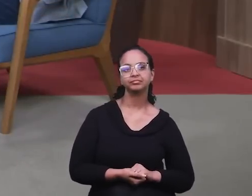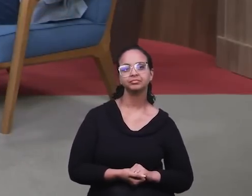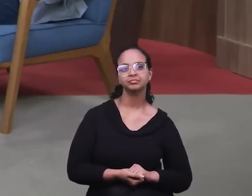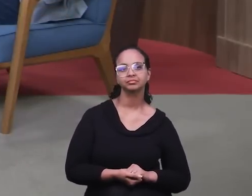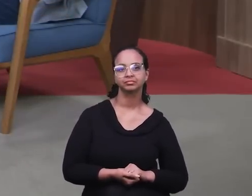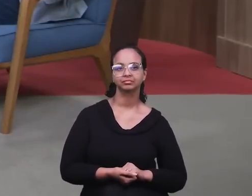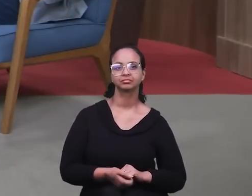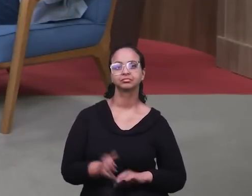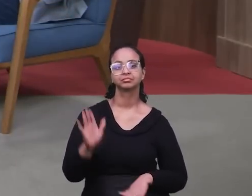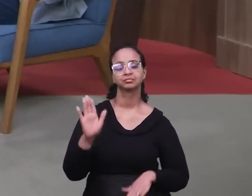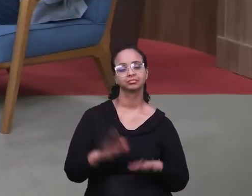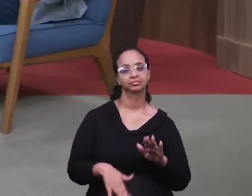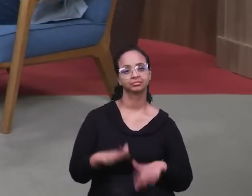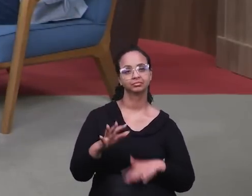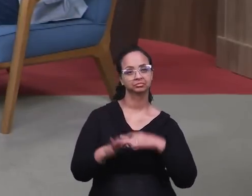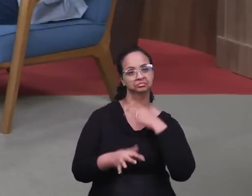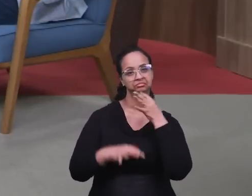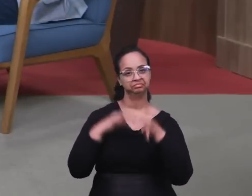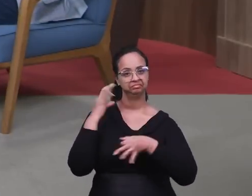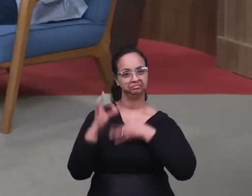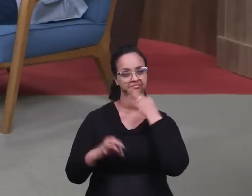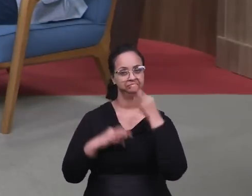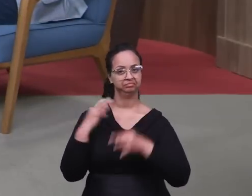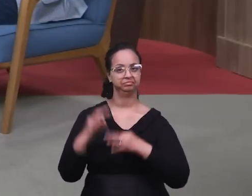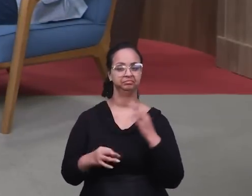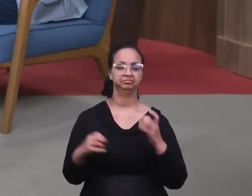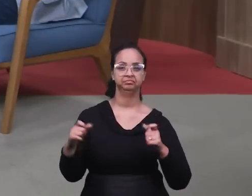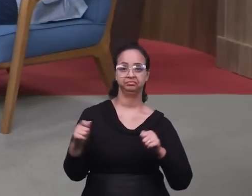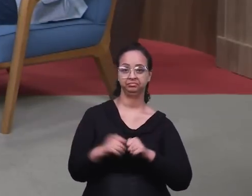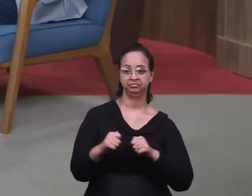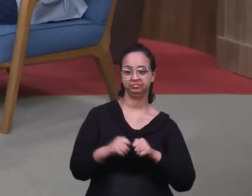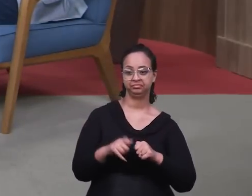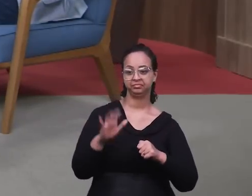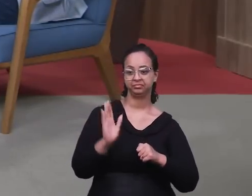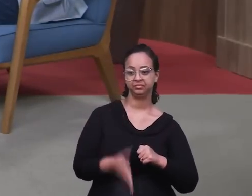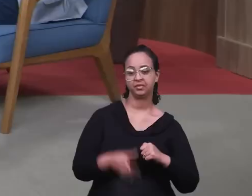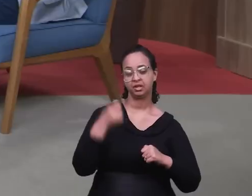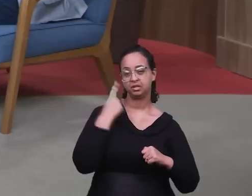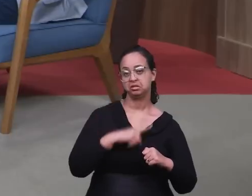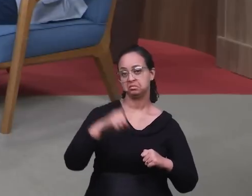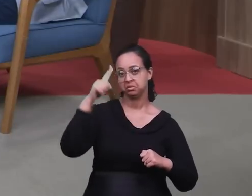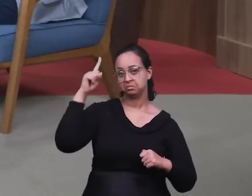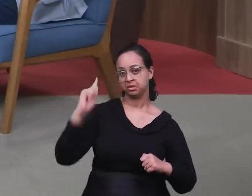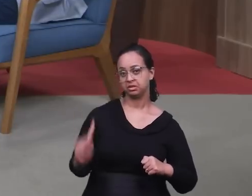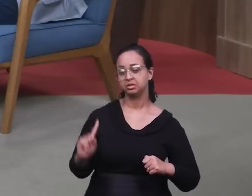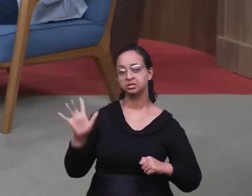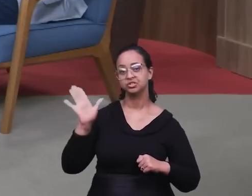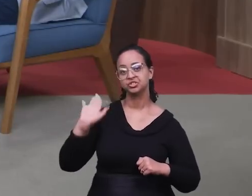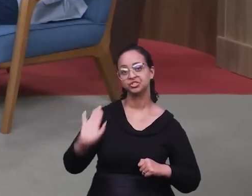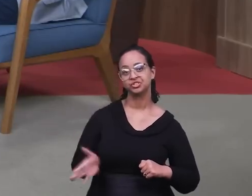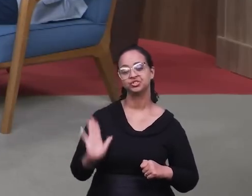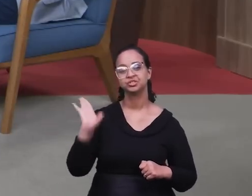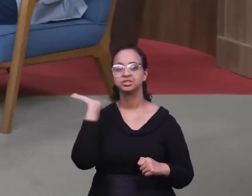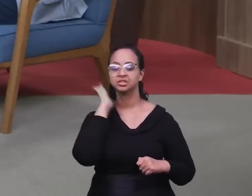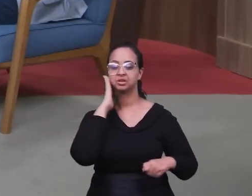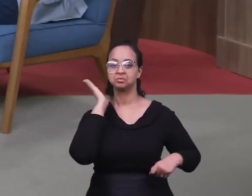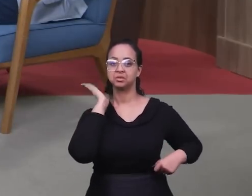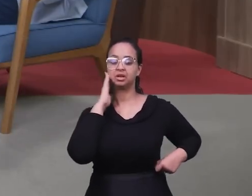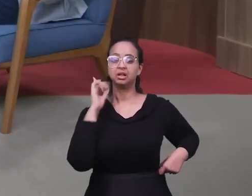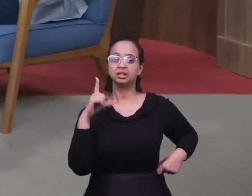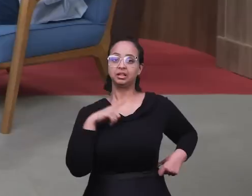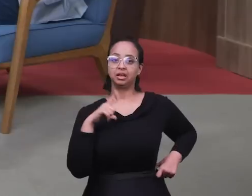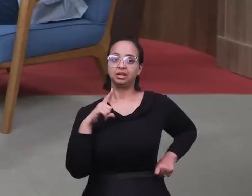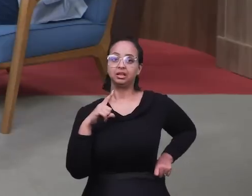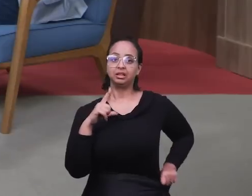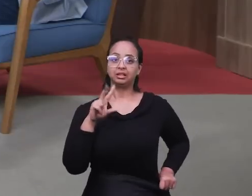gente faz sempre é trazer alguns comentários que foram enviados, e pessoas que fizeram isso na edição passada do programa, já